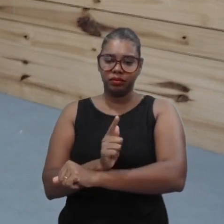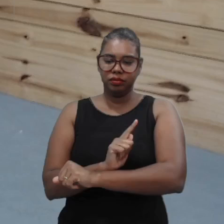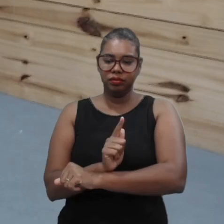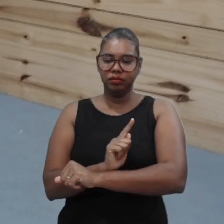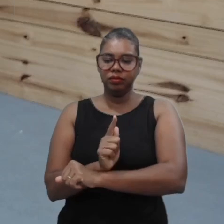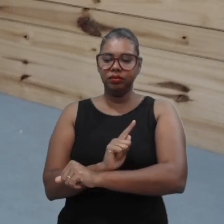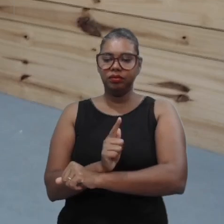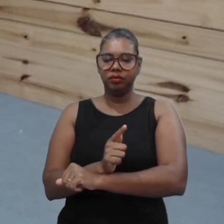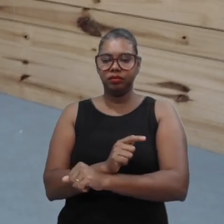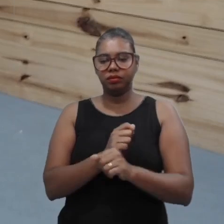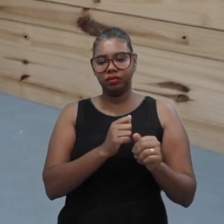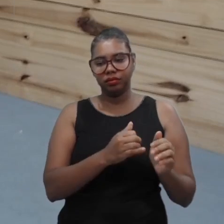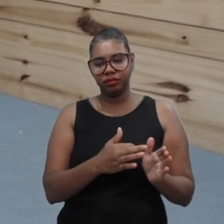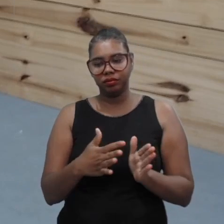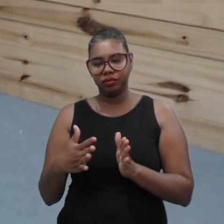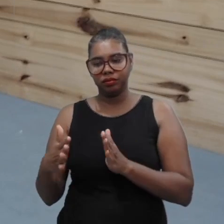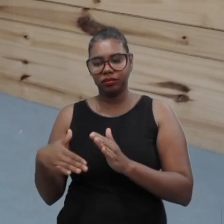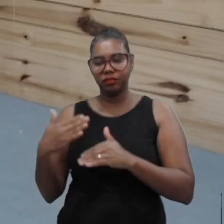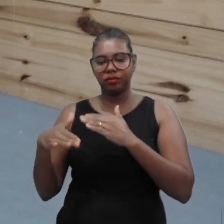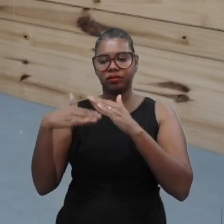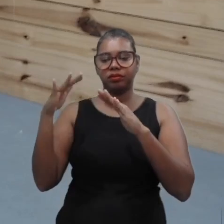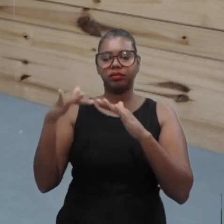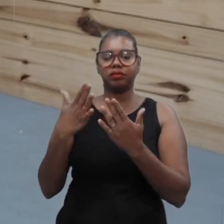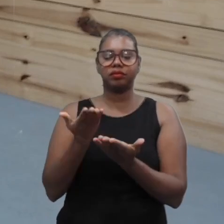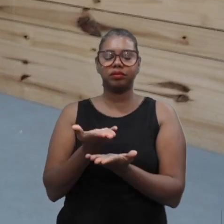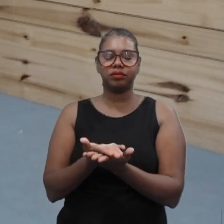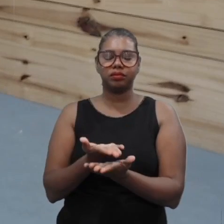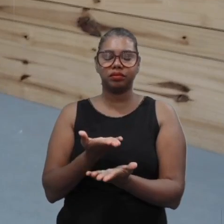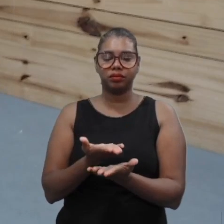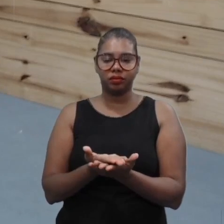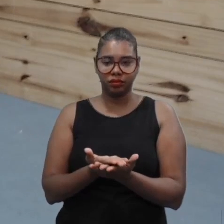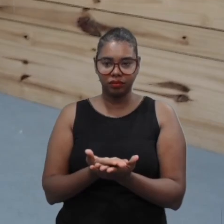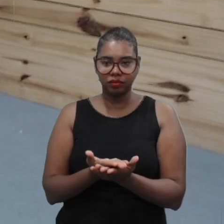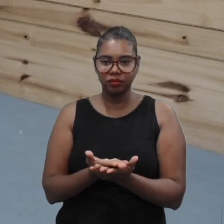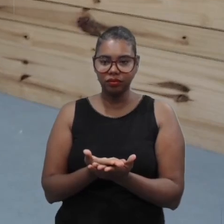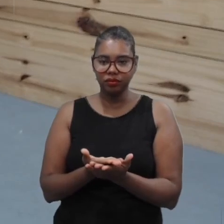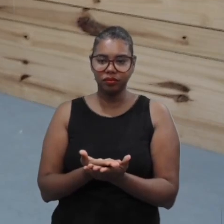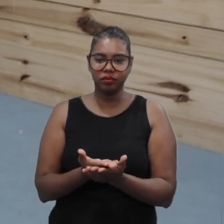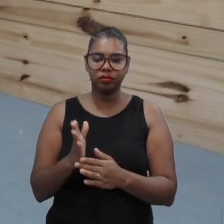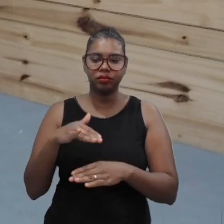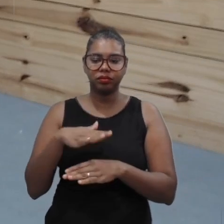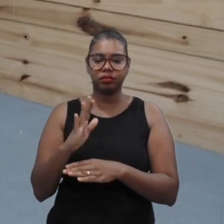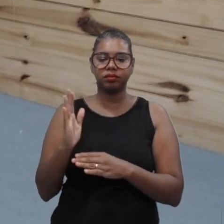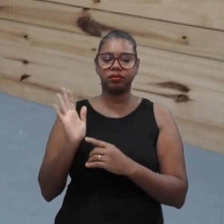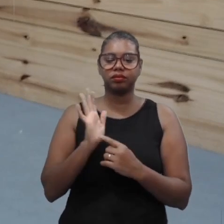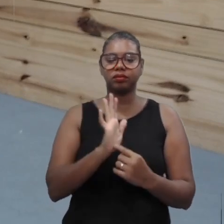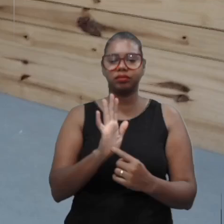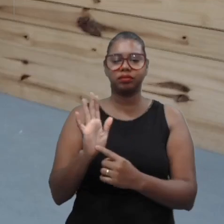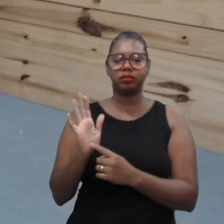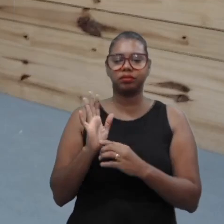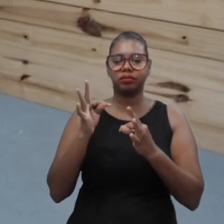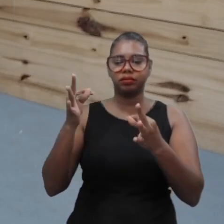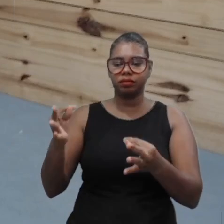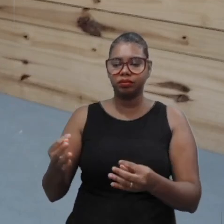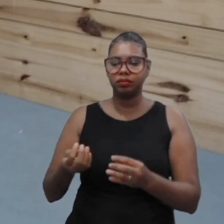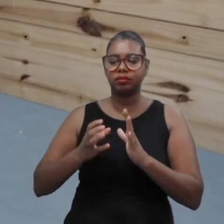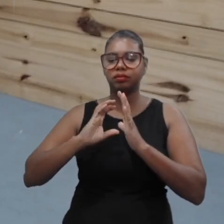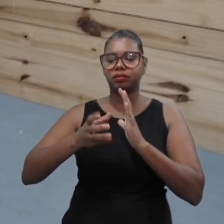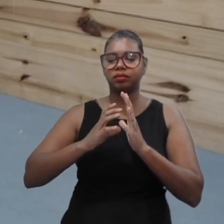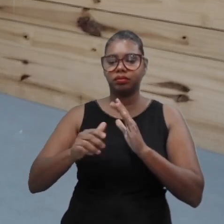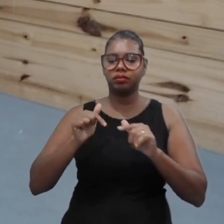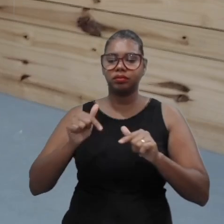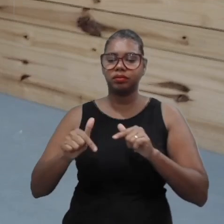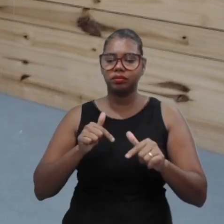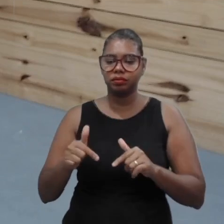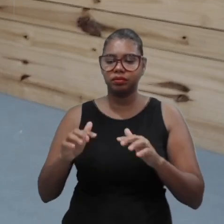no caminhar dessa escola enquanto processo mais descentralizado. Então, todos os funcionários também